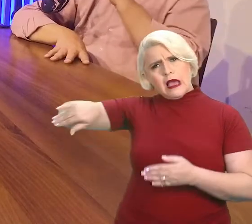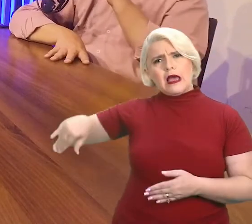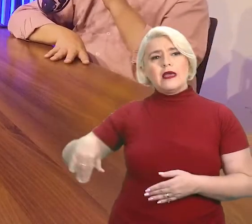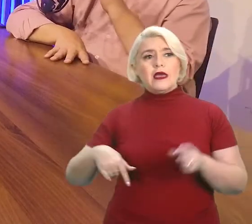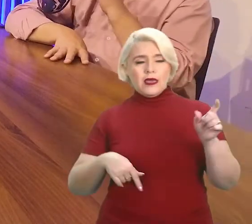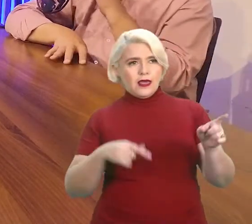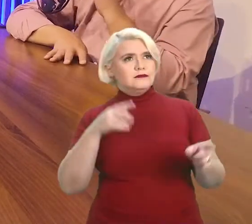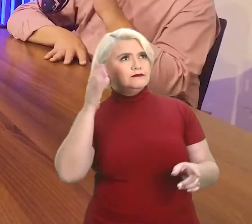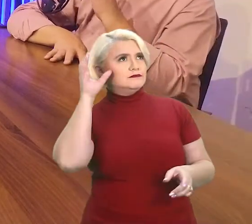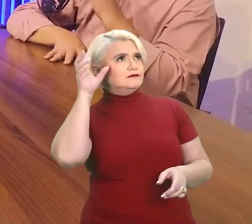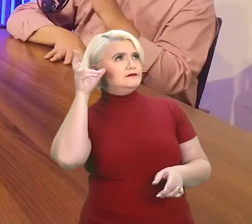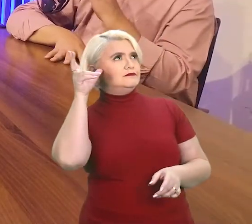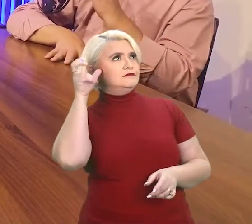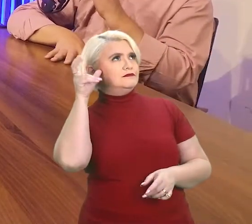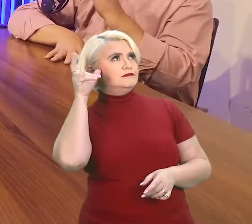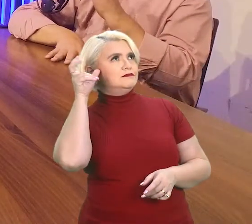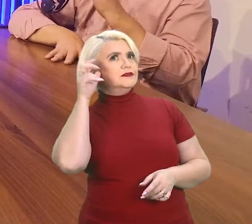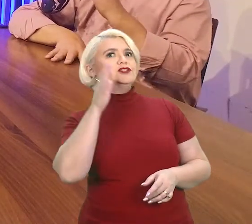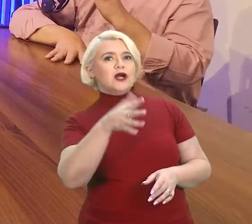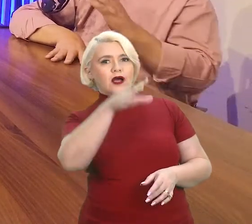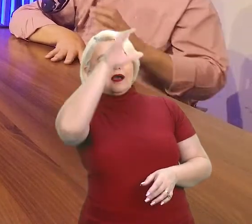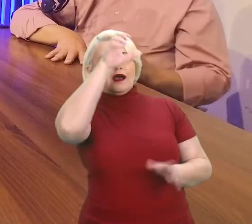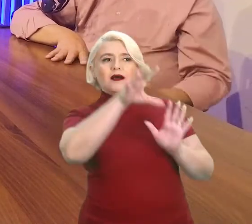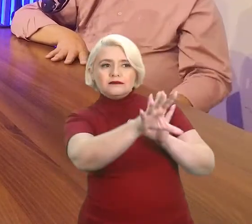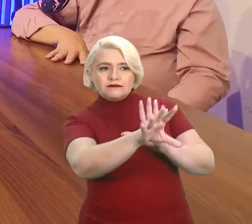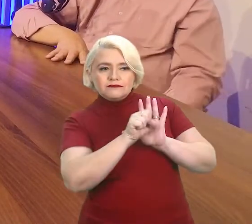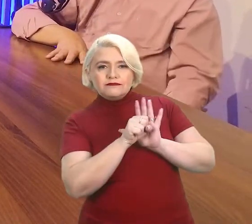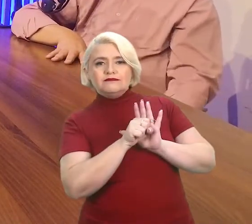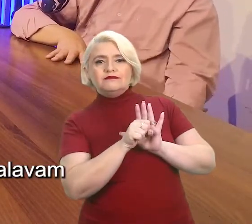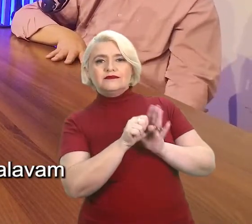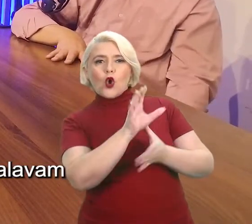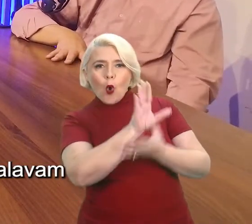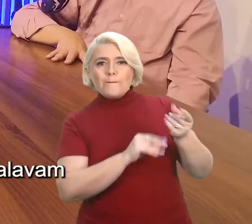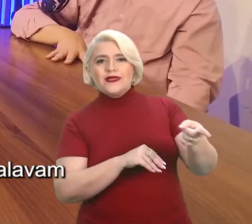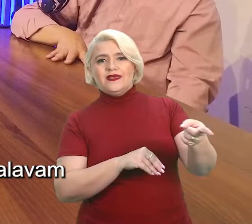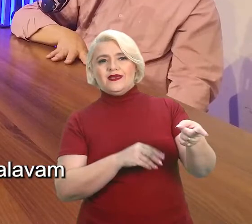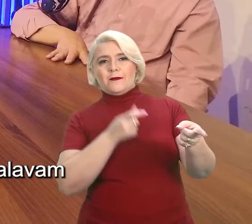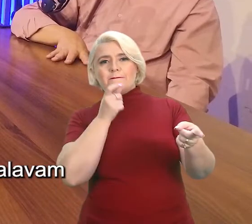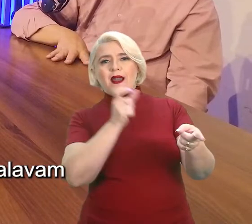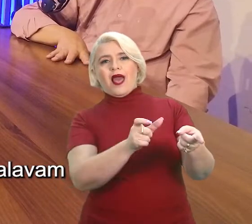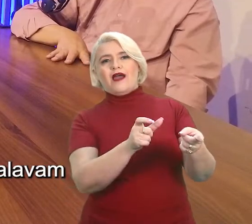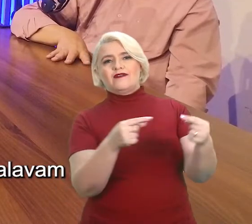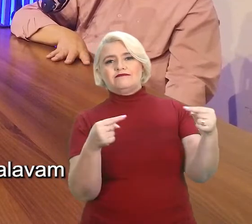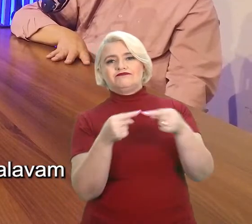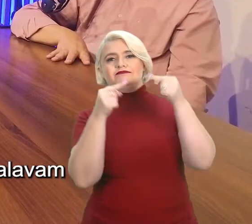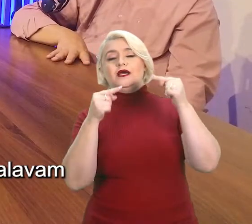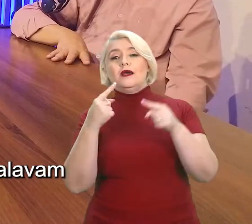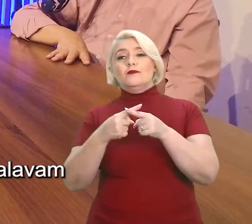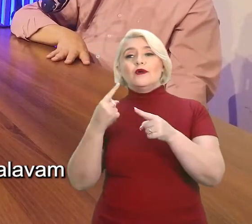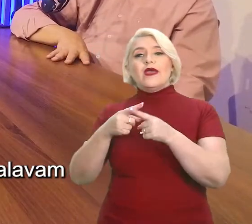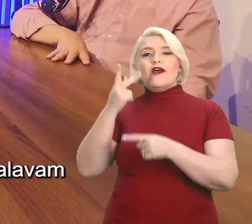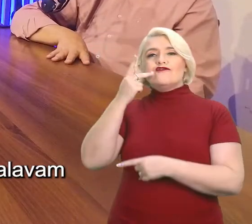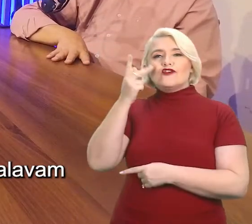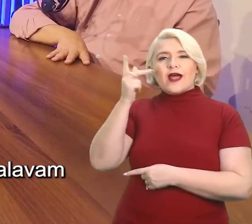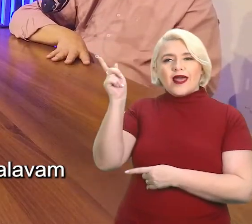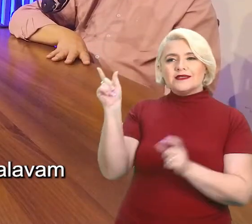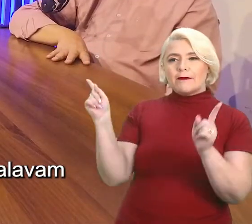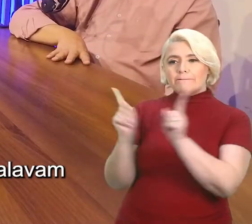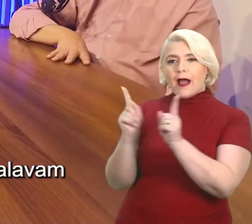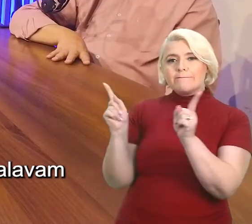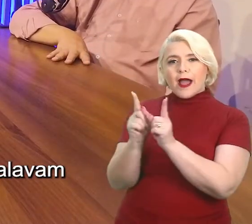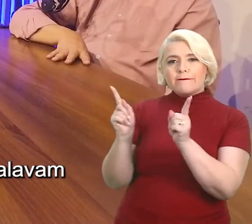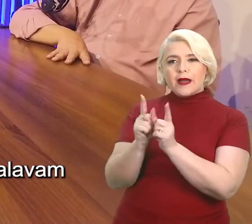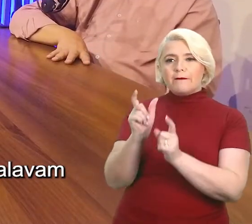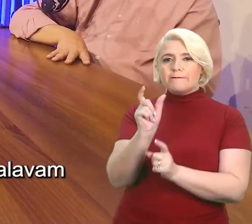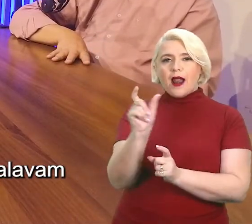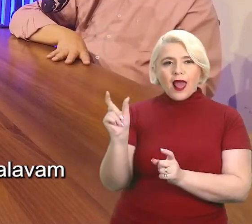Ele já deve ter ouvido alguém falar isso, né, Antônio, para copiar. Exatamente, que o cearense, lá no cearês... Encurta as palavras. Não, encurta